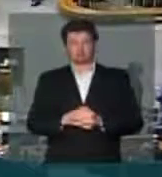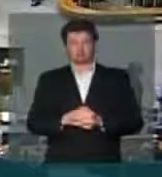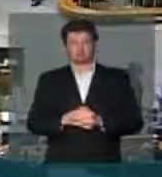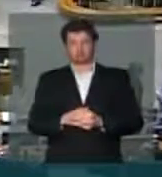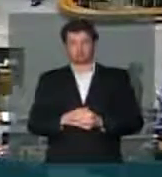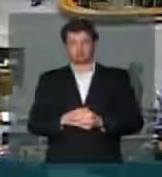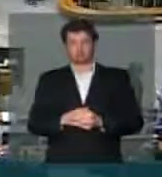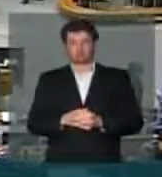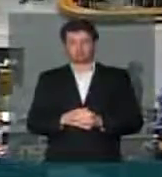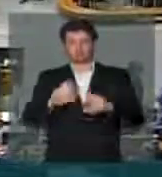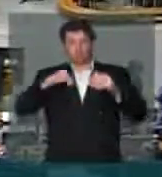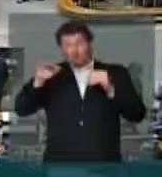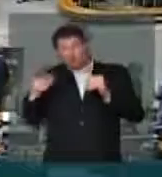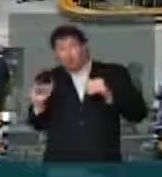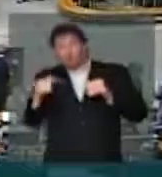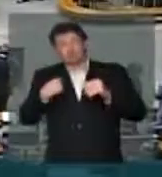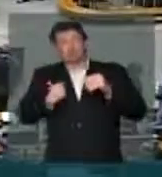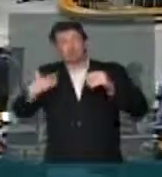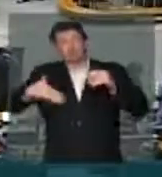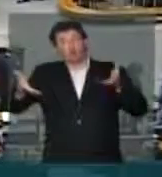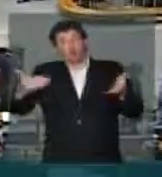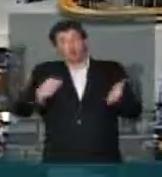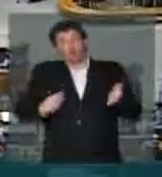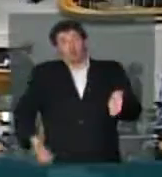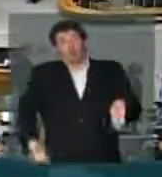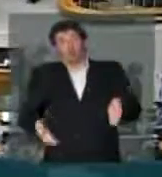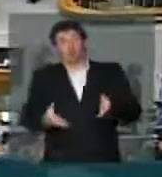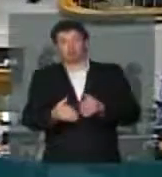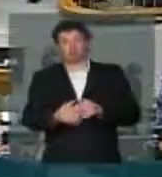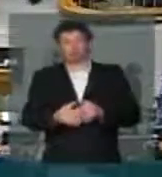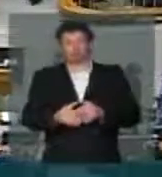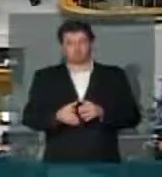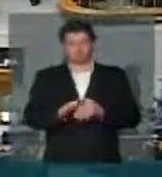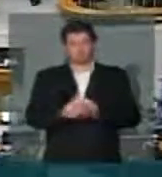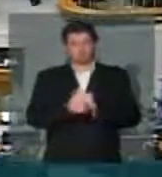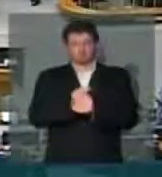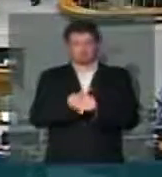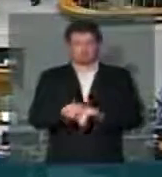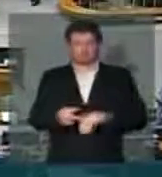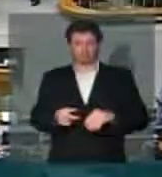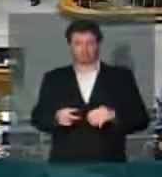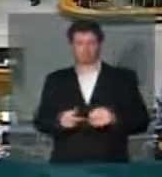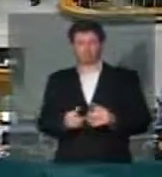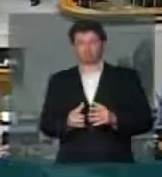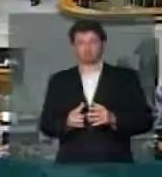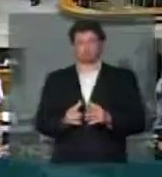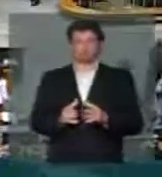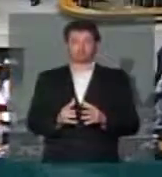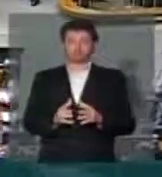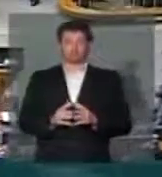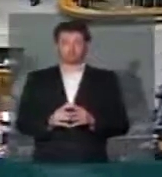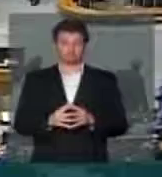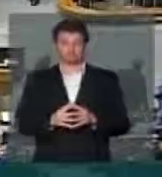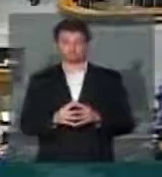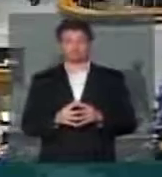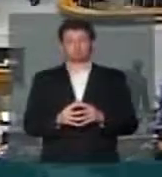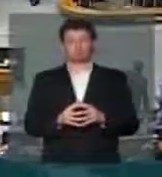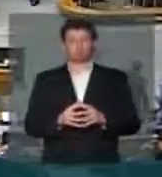Presidente. Eu sei que eu sou baixinho, mas estou aqui atrás, presidente. Chamo depois você, Lídia. Presidente. Eu não...